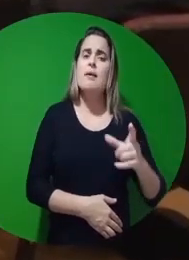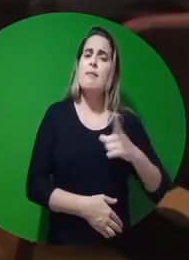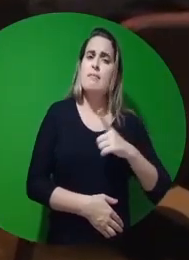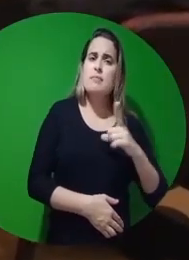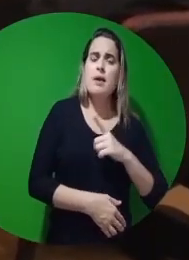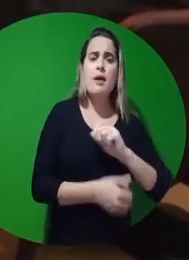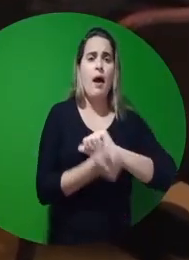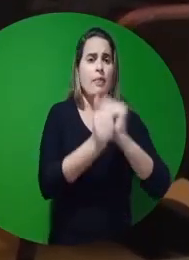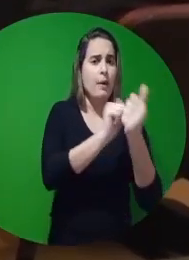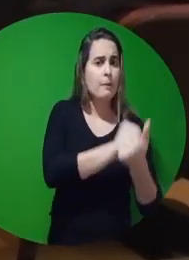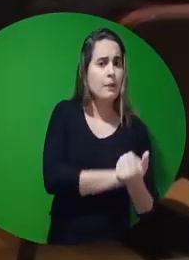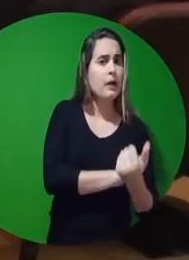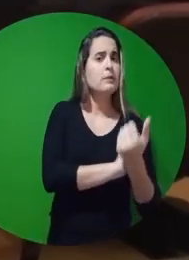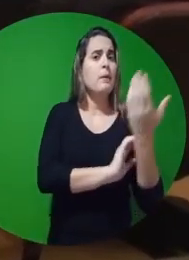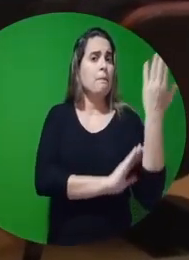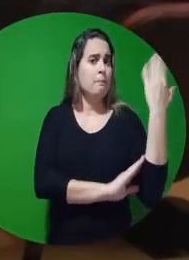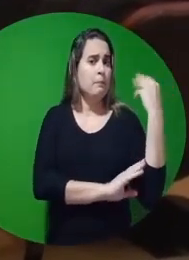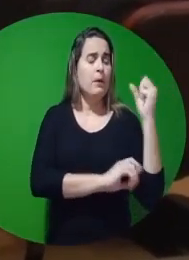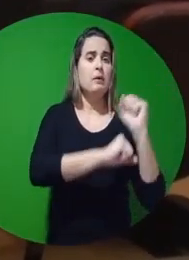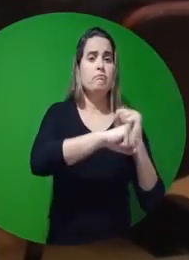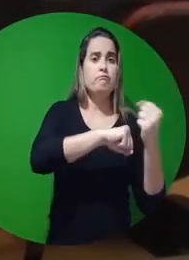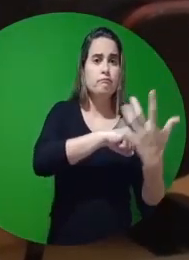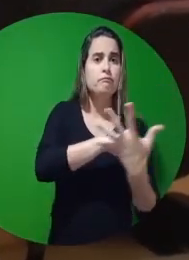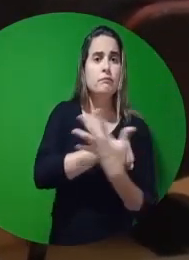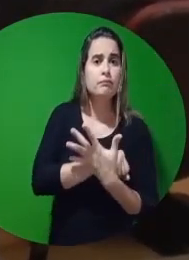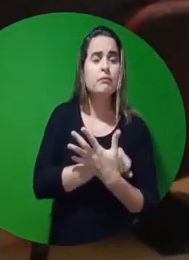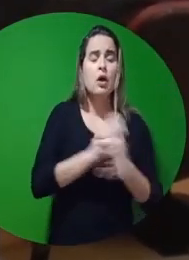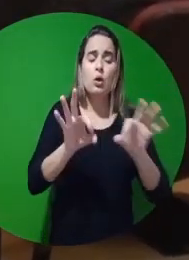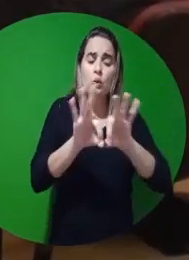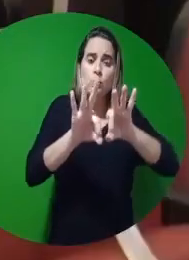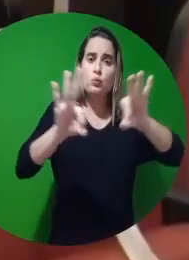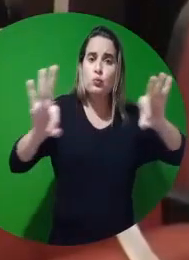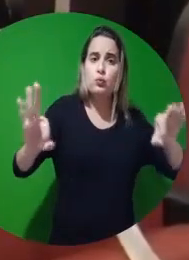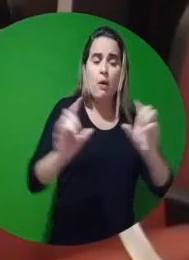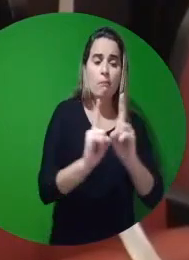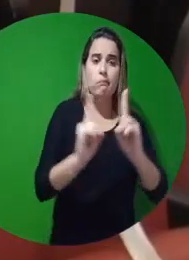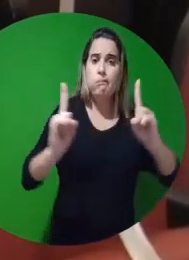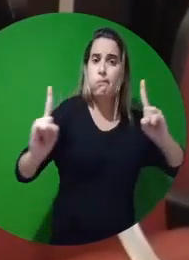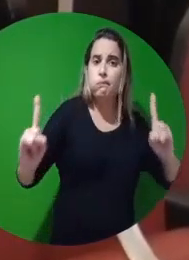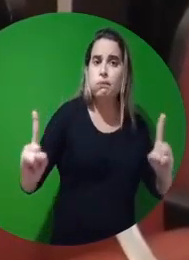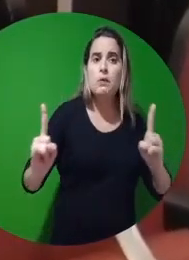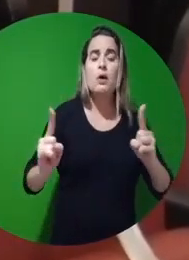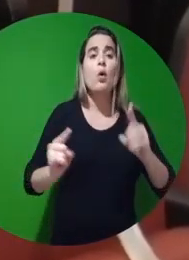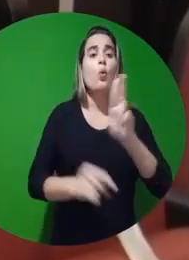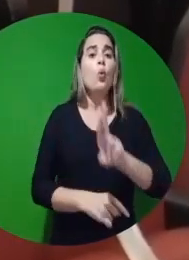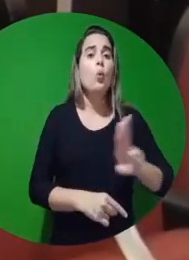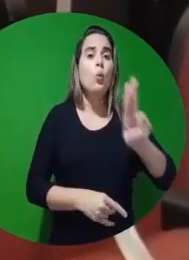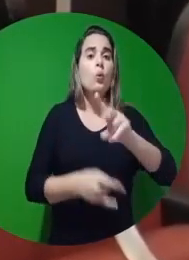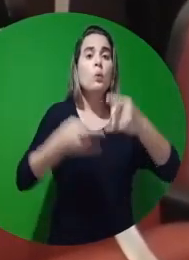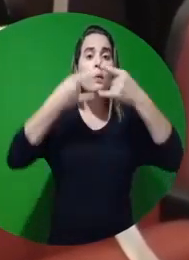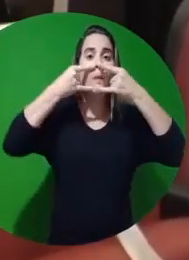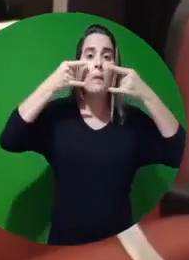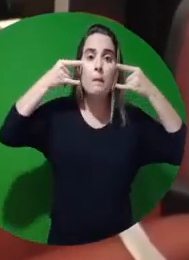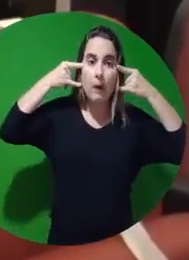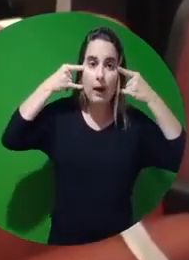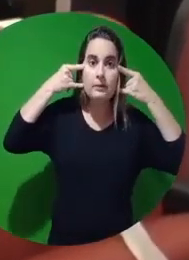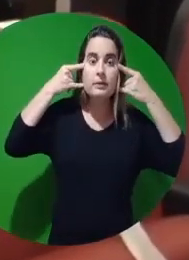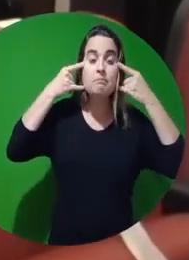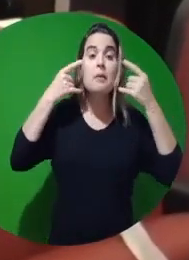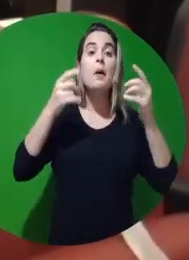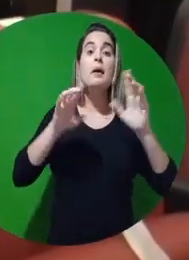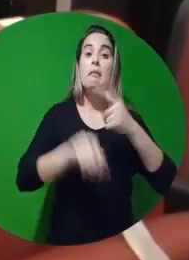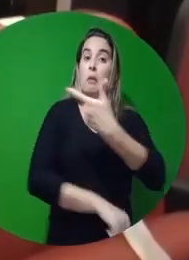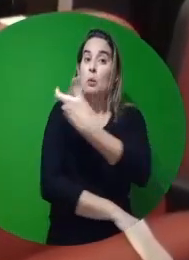plano mantém as adaptações feitas no último pleito diante da pandemia distanciamento social uso de máscara mas